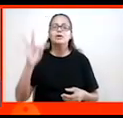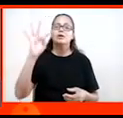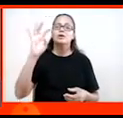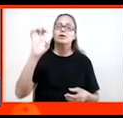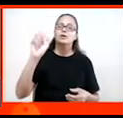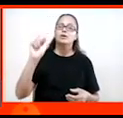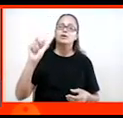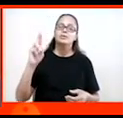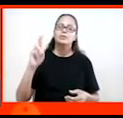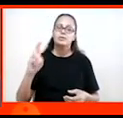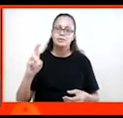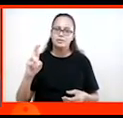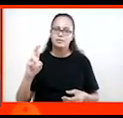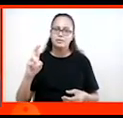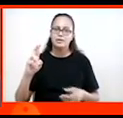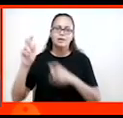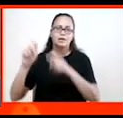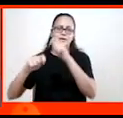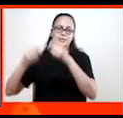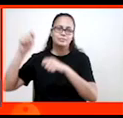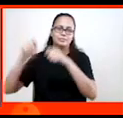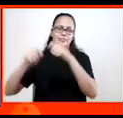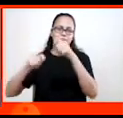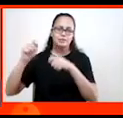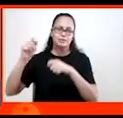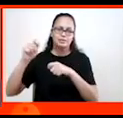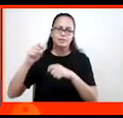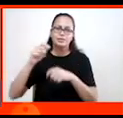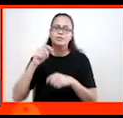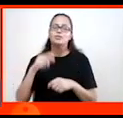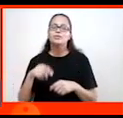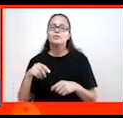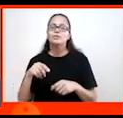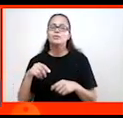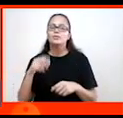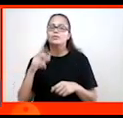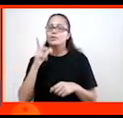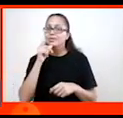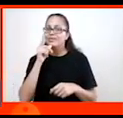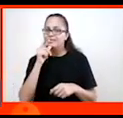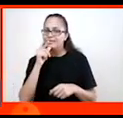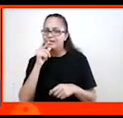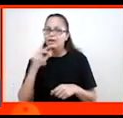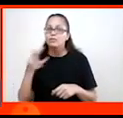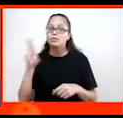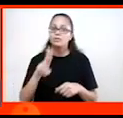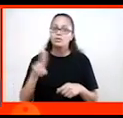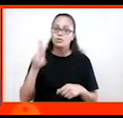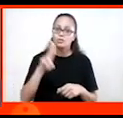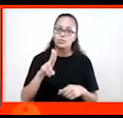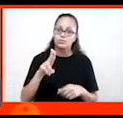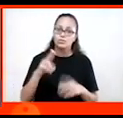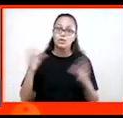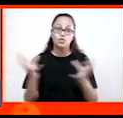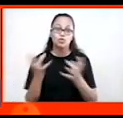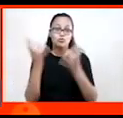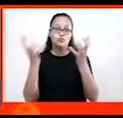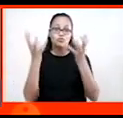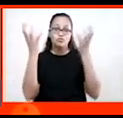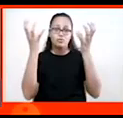mecânico e de máquinas hidráulicas que funcionam com a força da água em movimento e a vapor,